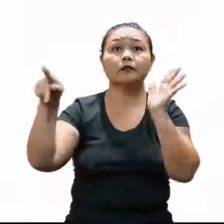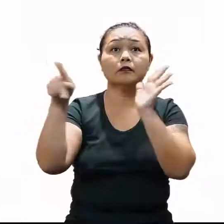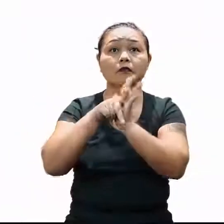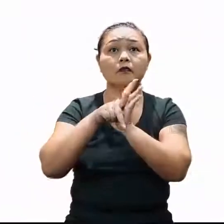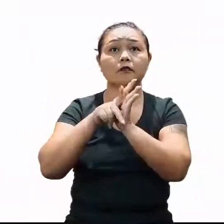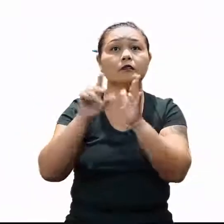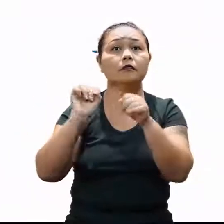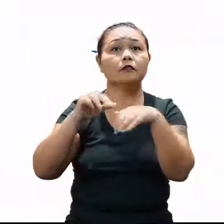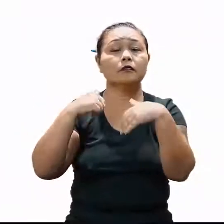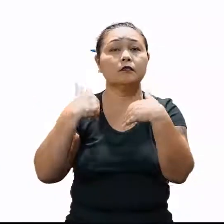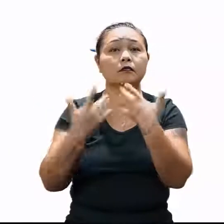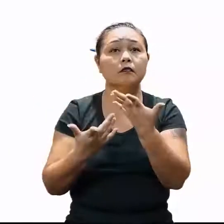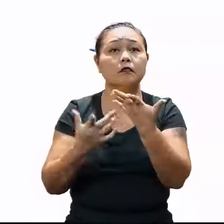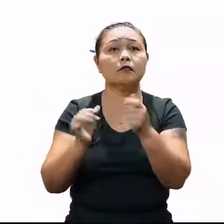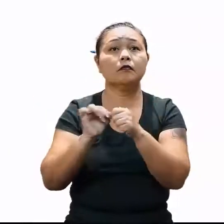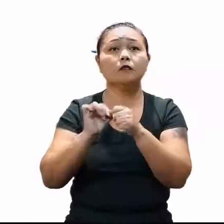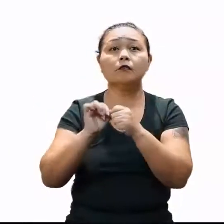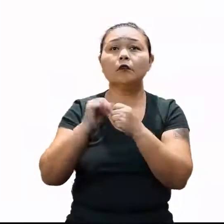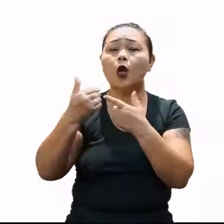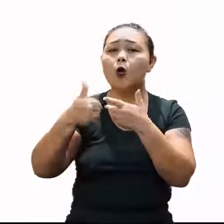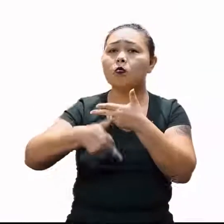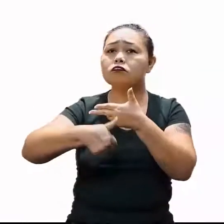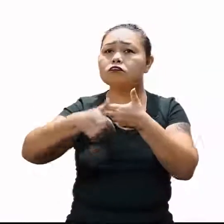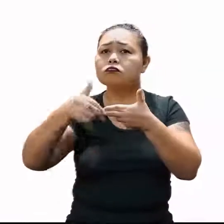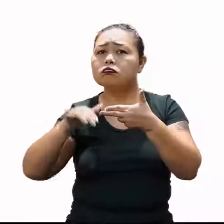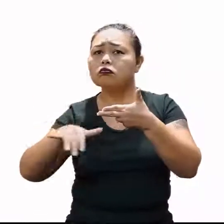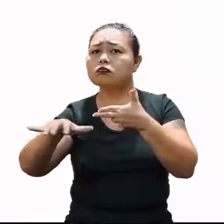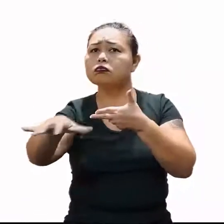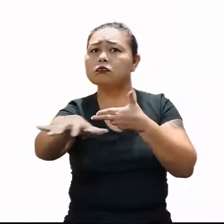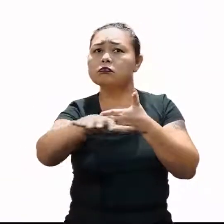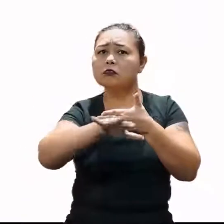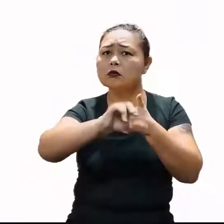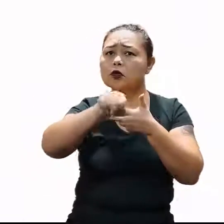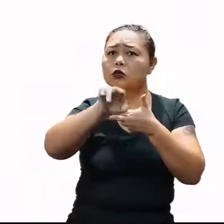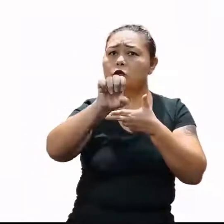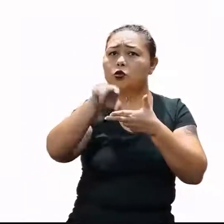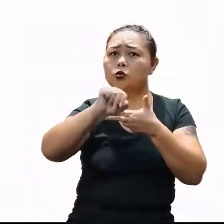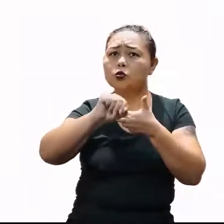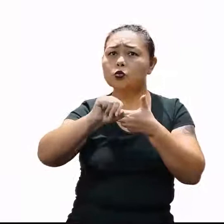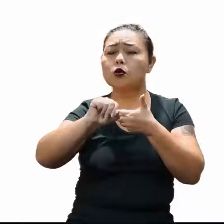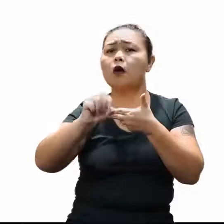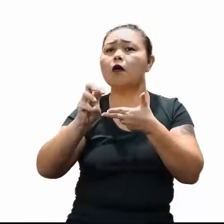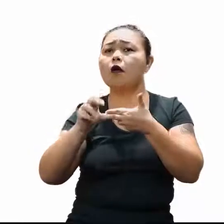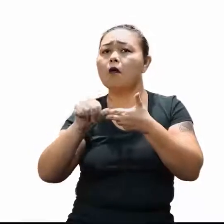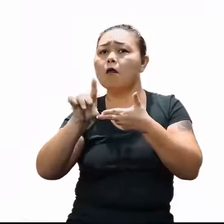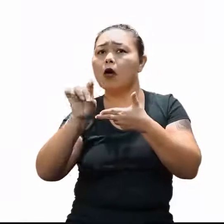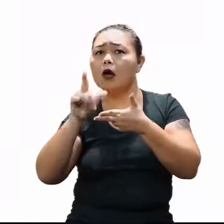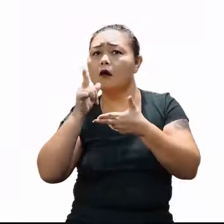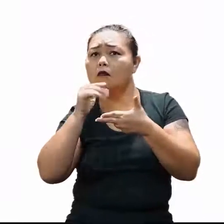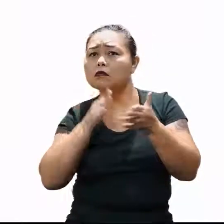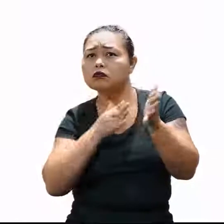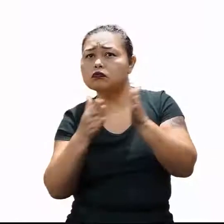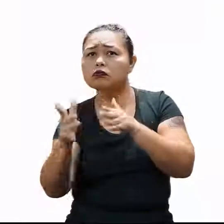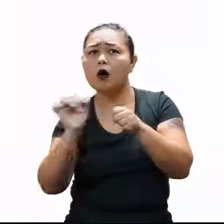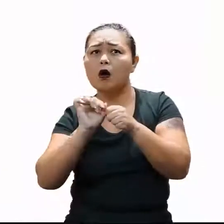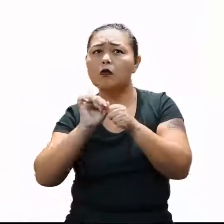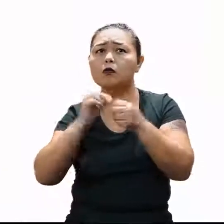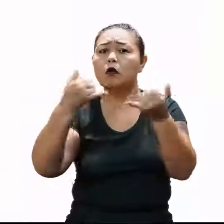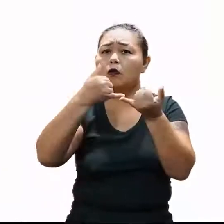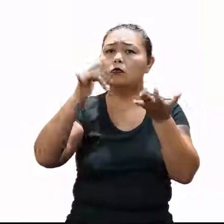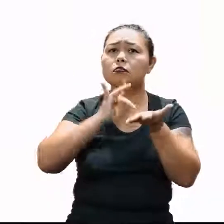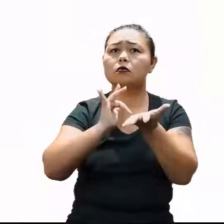local etnográfico entre Juruena e Madeira, cortada pela linha telegráfica já conhecida